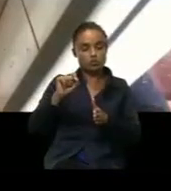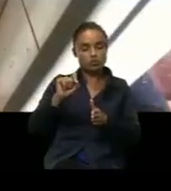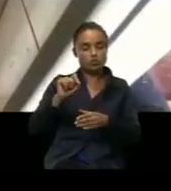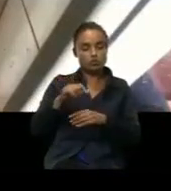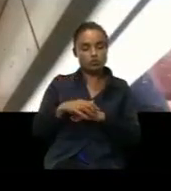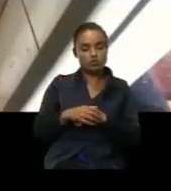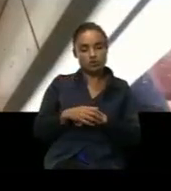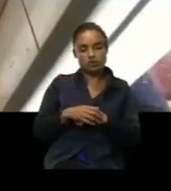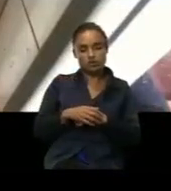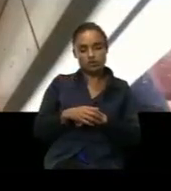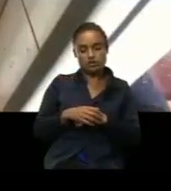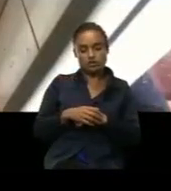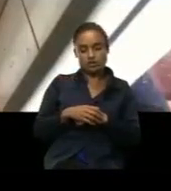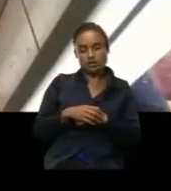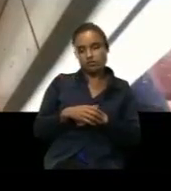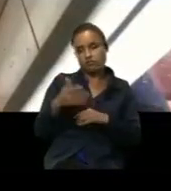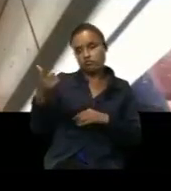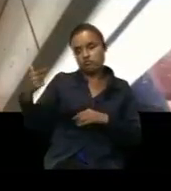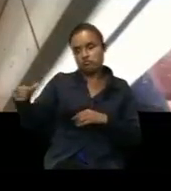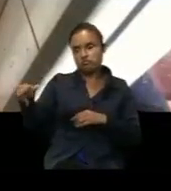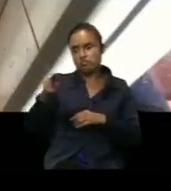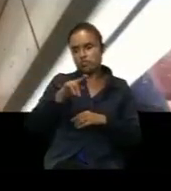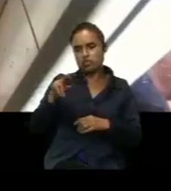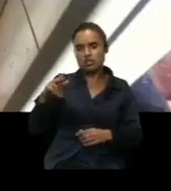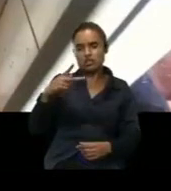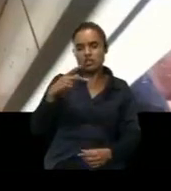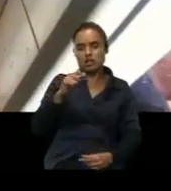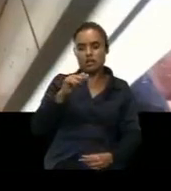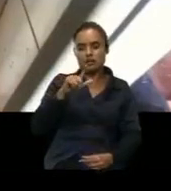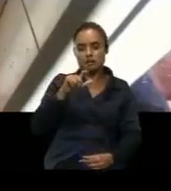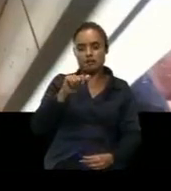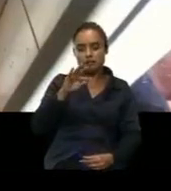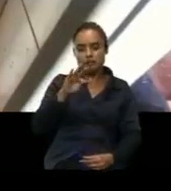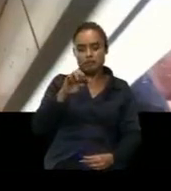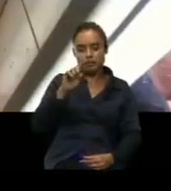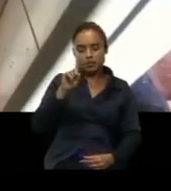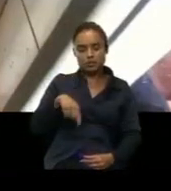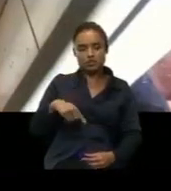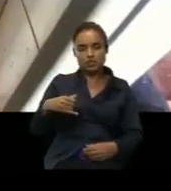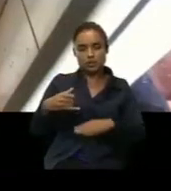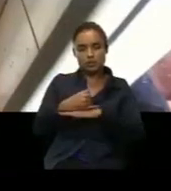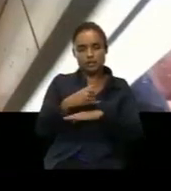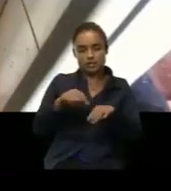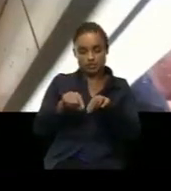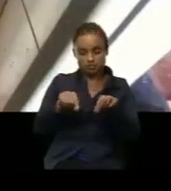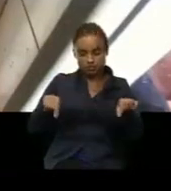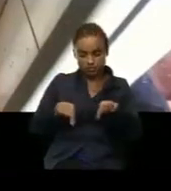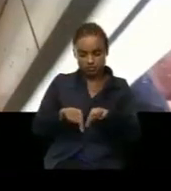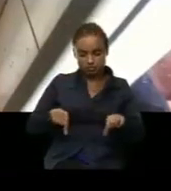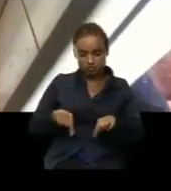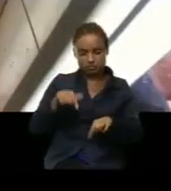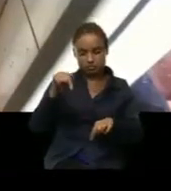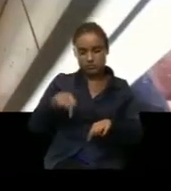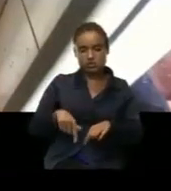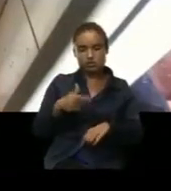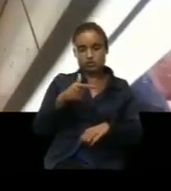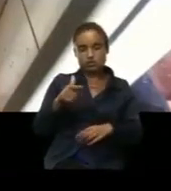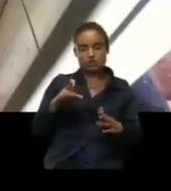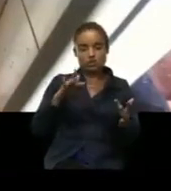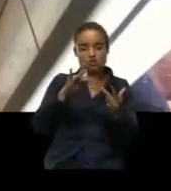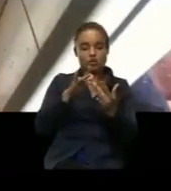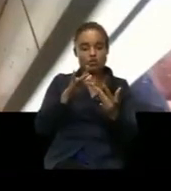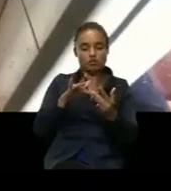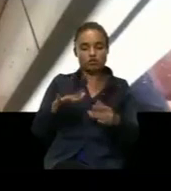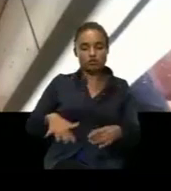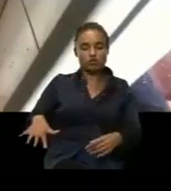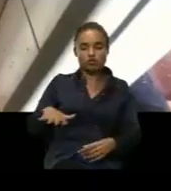não é engradado? Fugiu o nome aqui. Um pallet. Tem um pallet onde o trabalhador não está em contato direto com o chão,